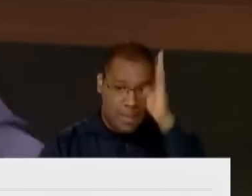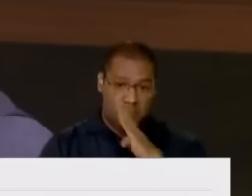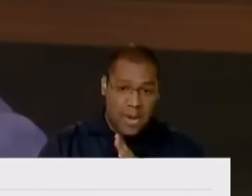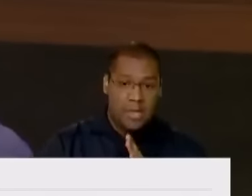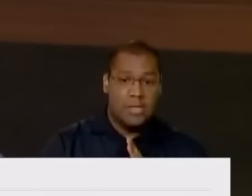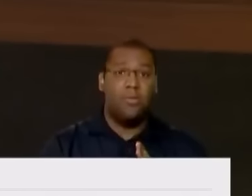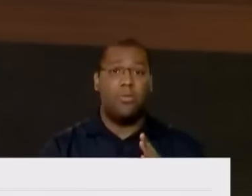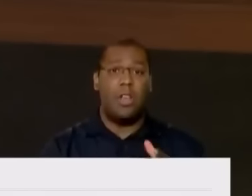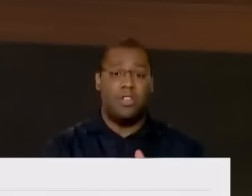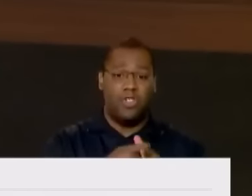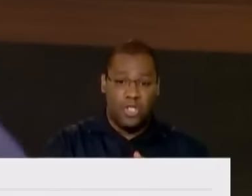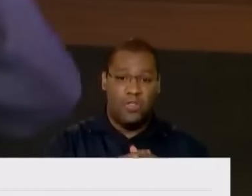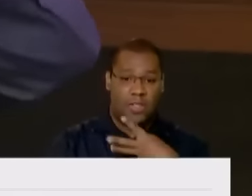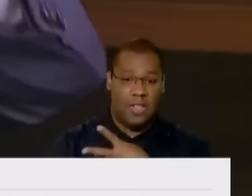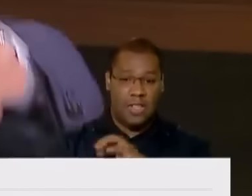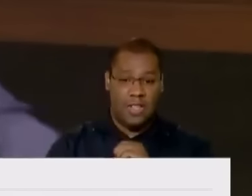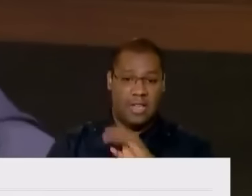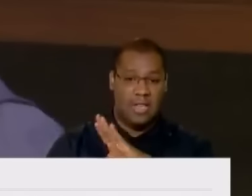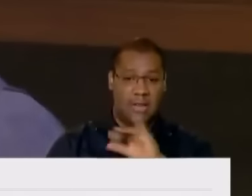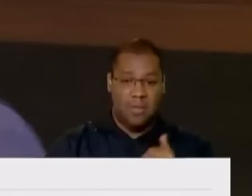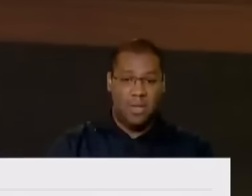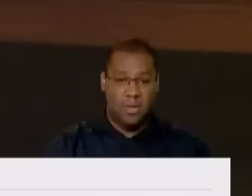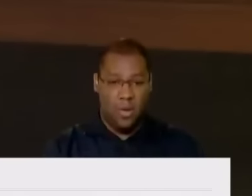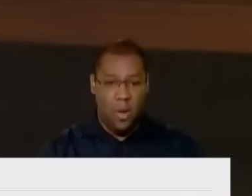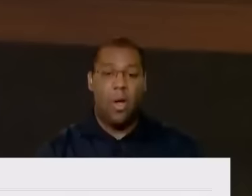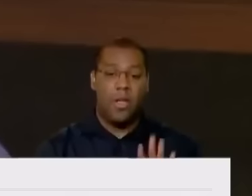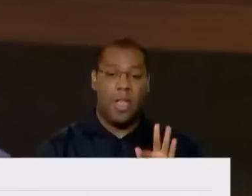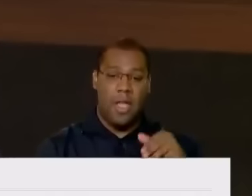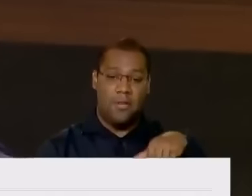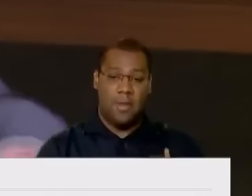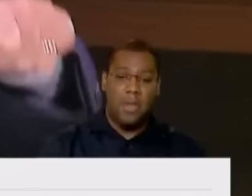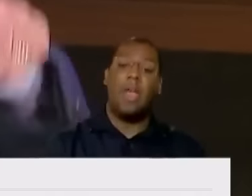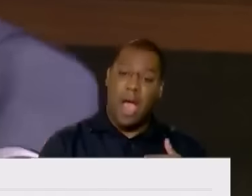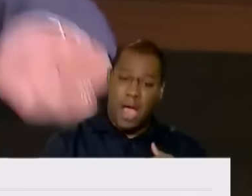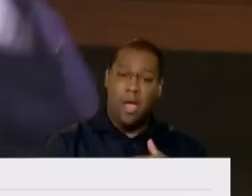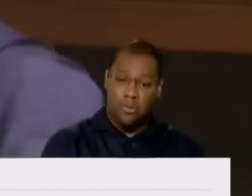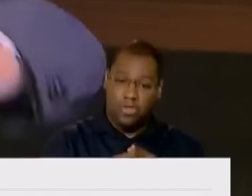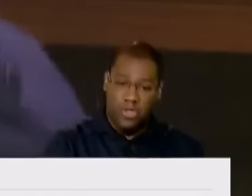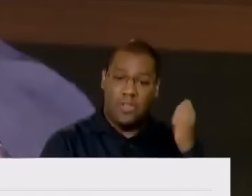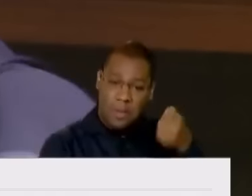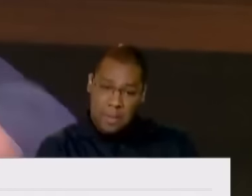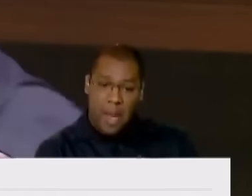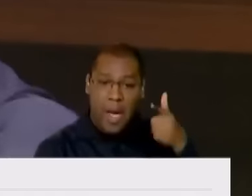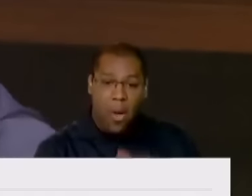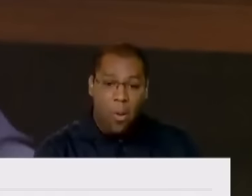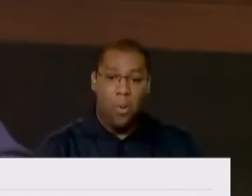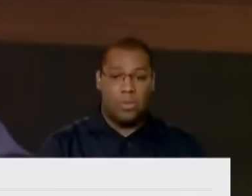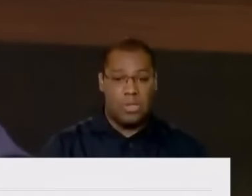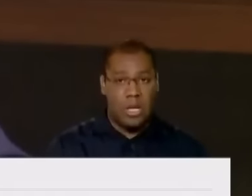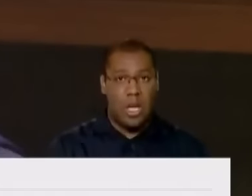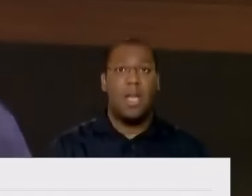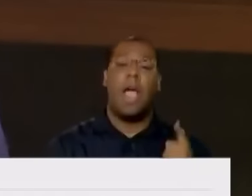paguei 30 bilhões para o FMI, depois emprestei 15 bilhões para o FMI e depois fizemos uma reserva de 370 bilhões de